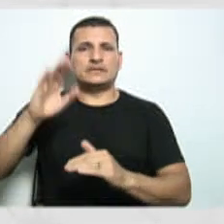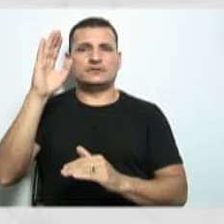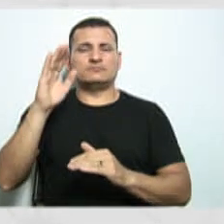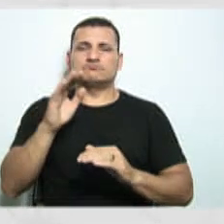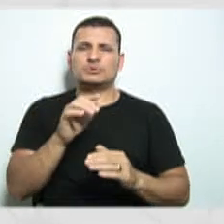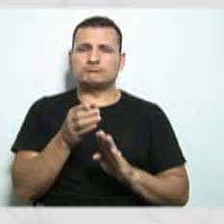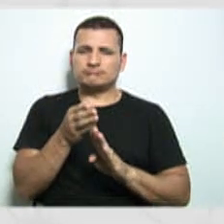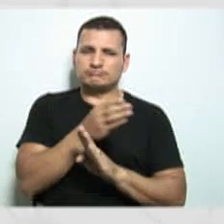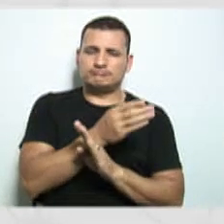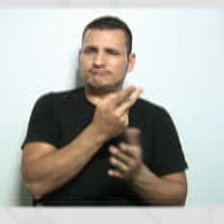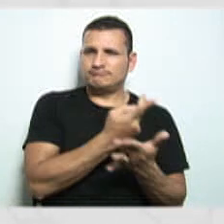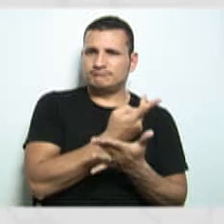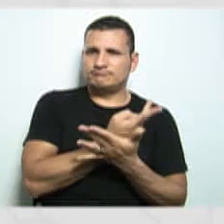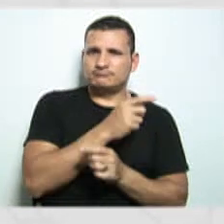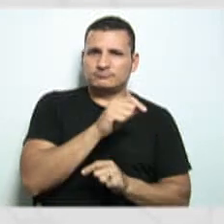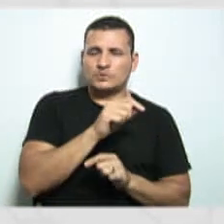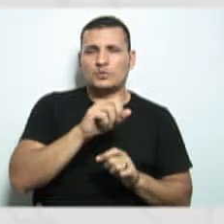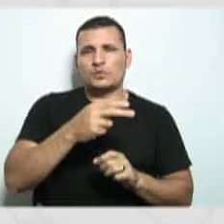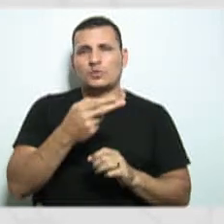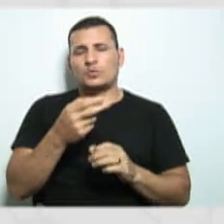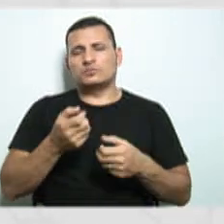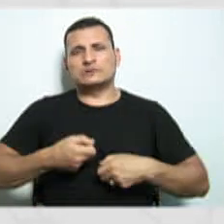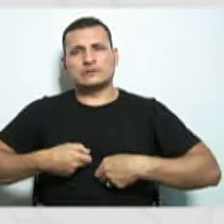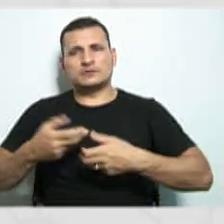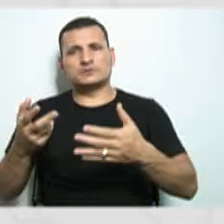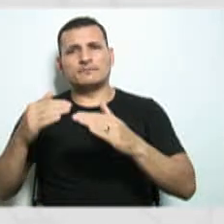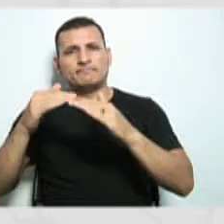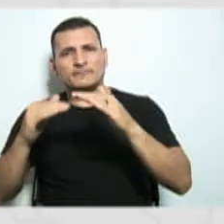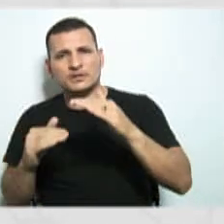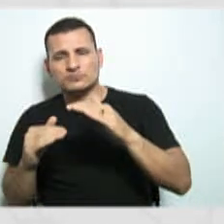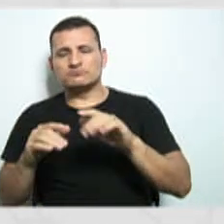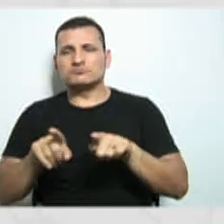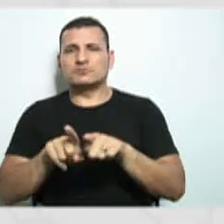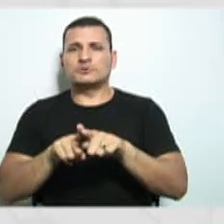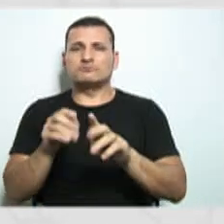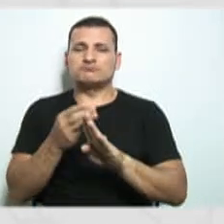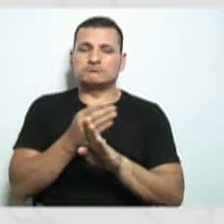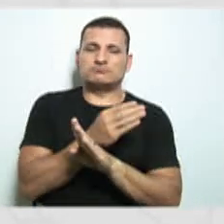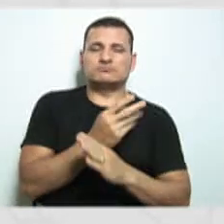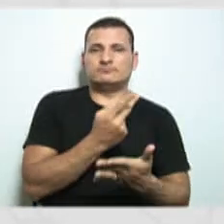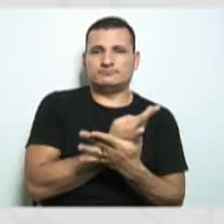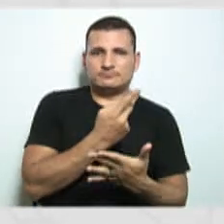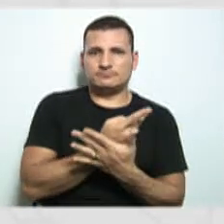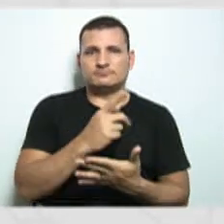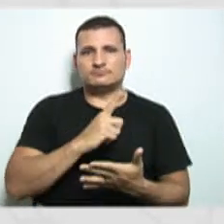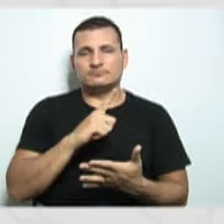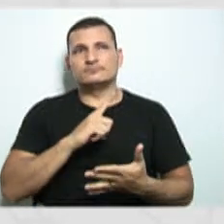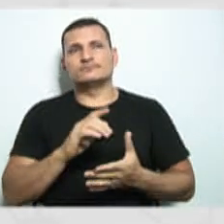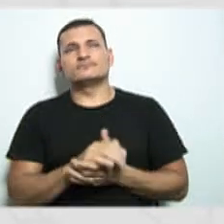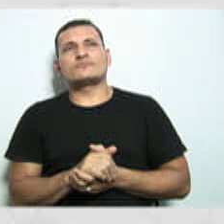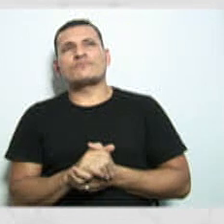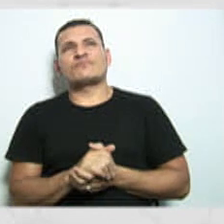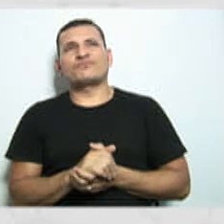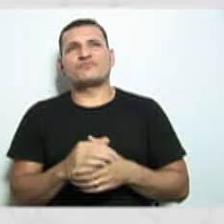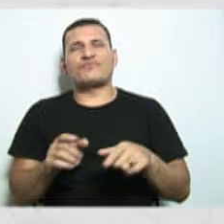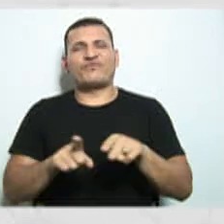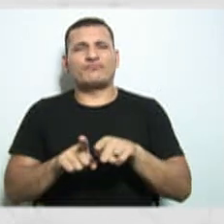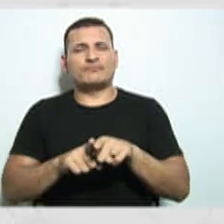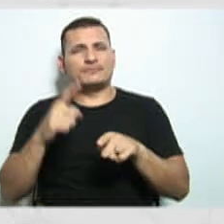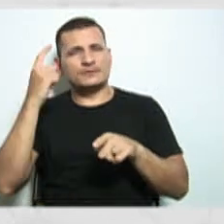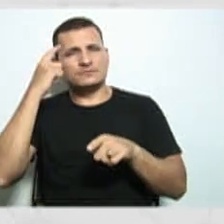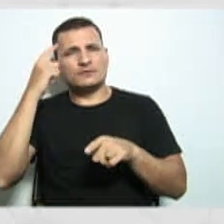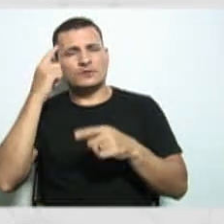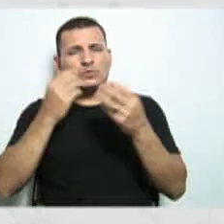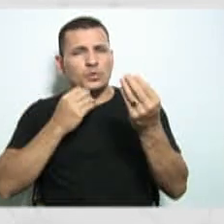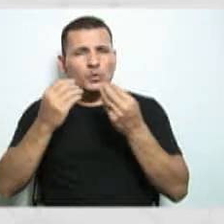E se eu tivesse gastado menos do que previsto, alguma coisa também tinha dado errado. Falamos ainda no pensamento, com base na